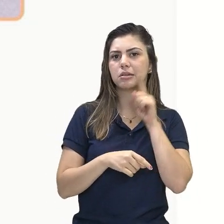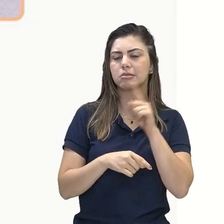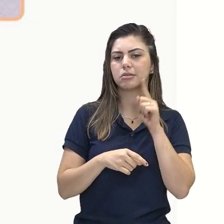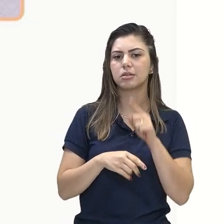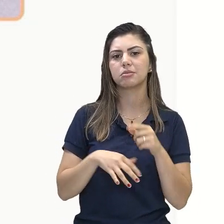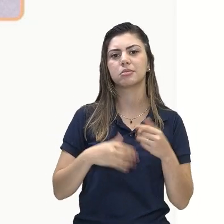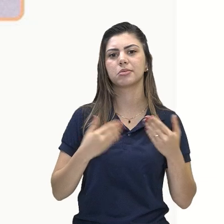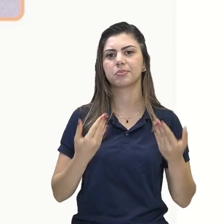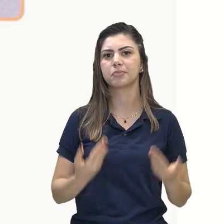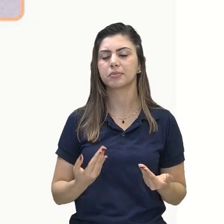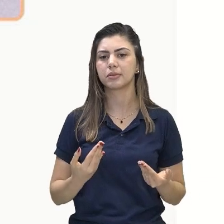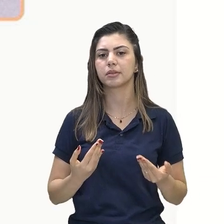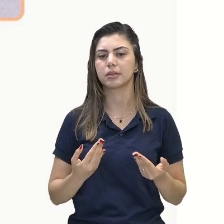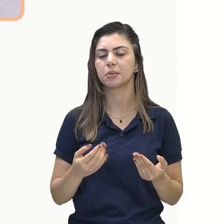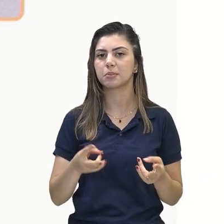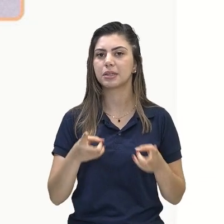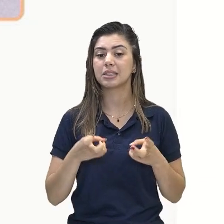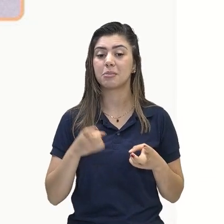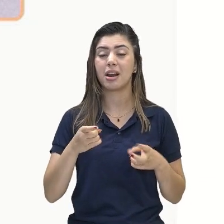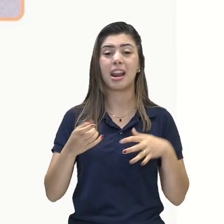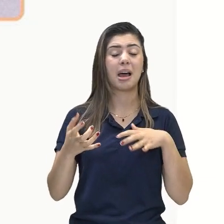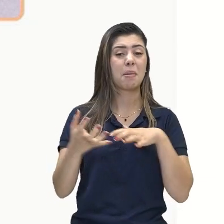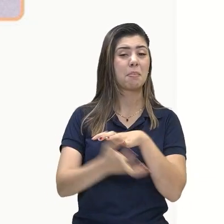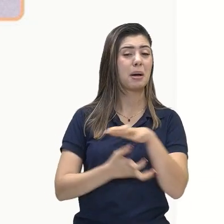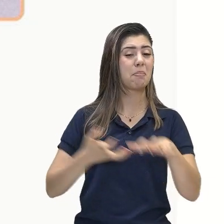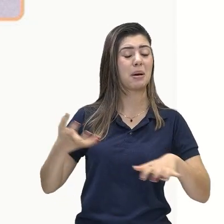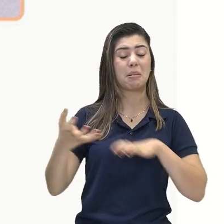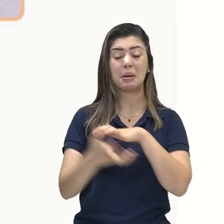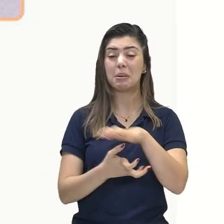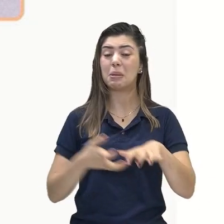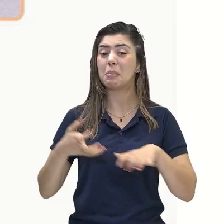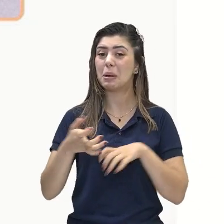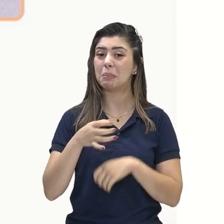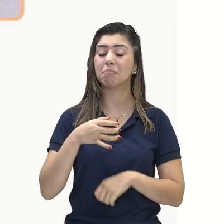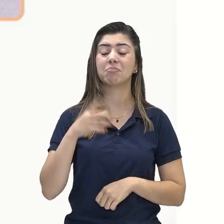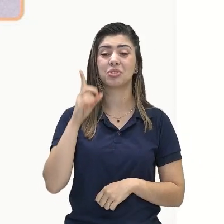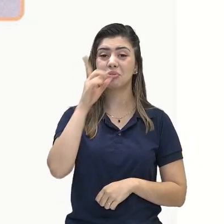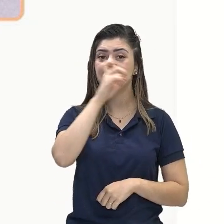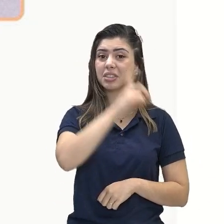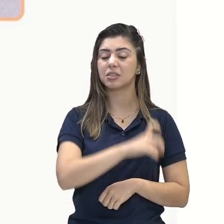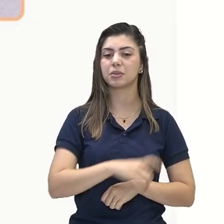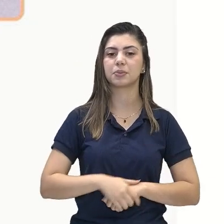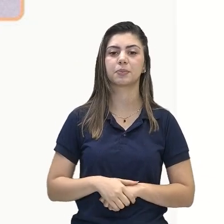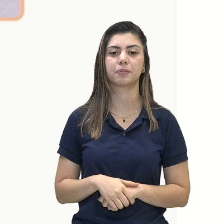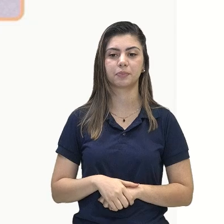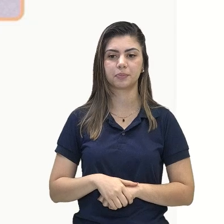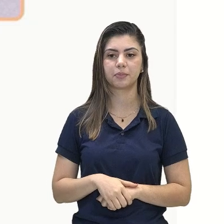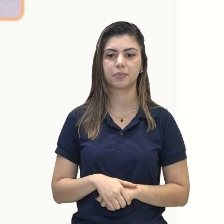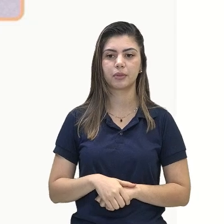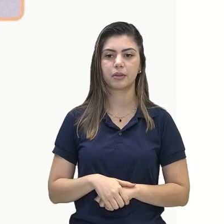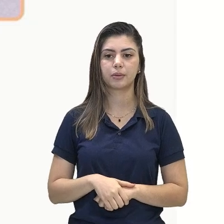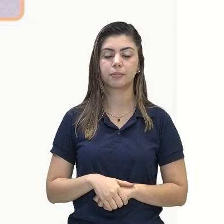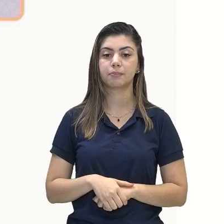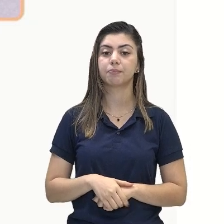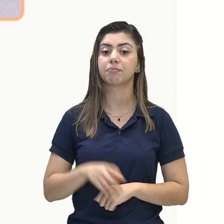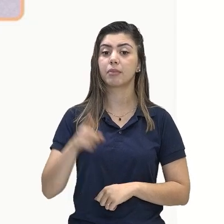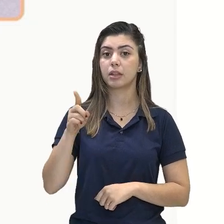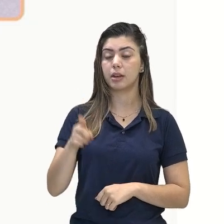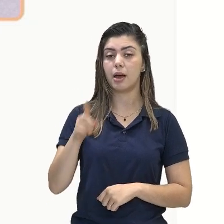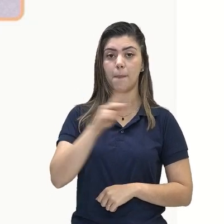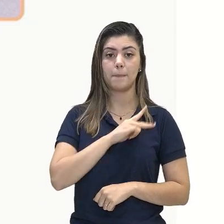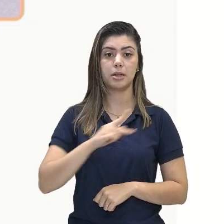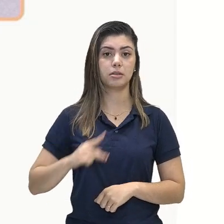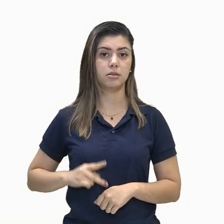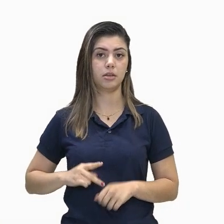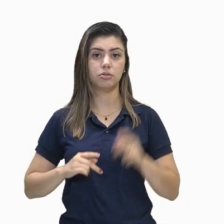isso, esse conflito ele foi muito intenso. Então, continuando aqui no nosso texto, o presidente dos